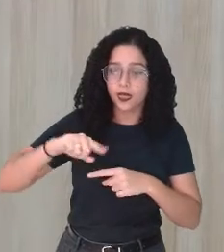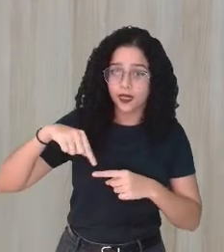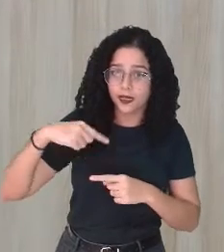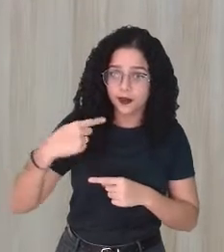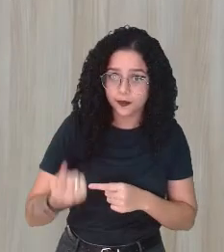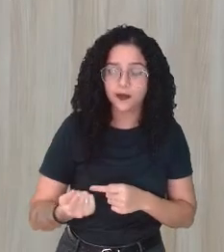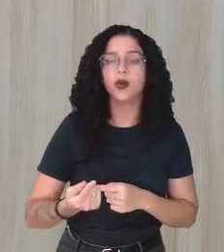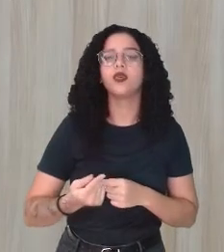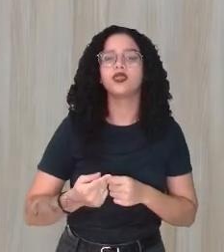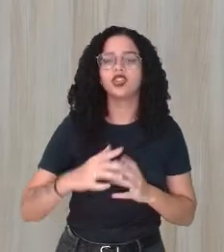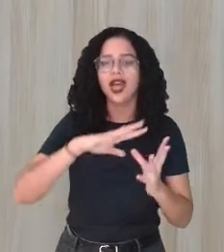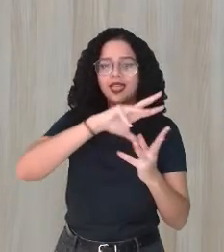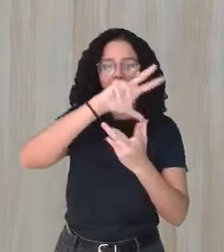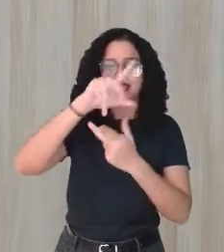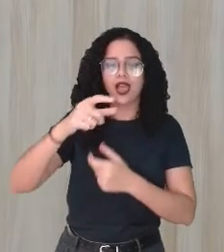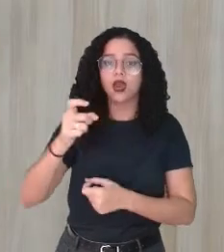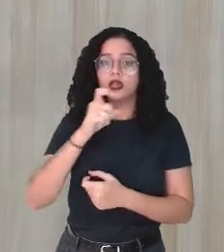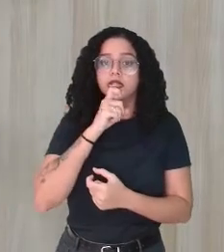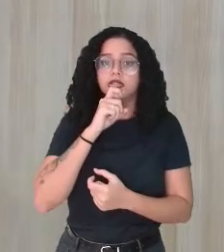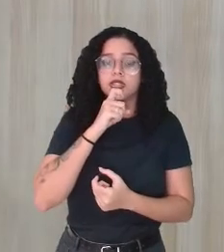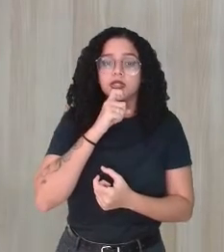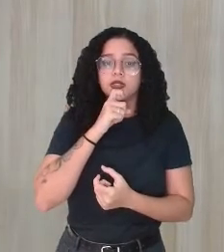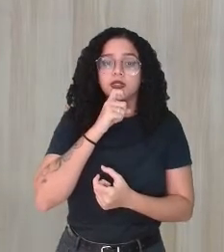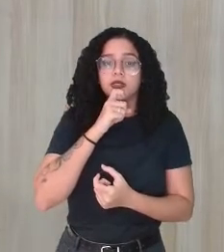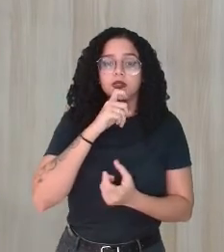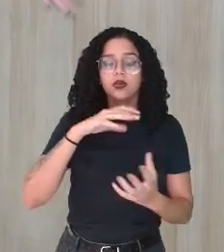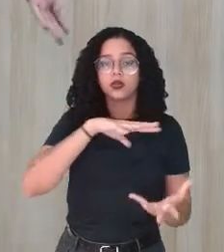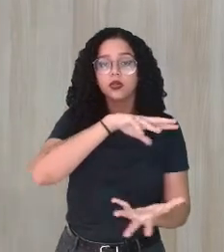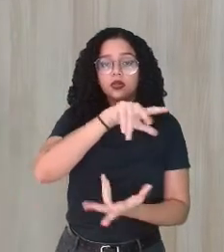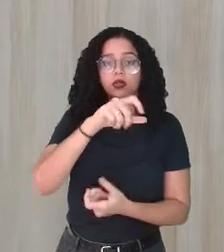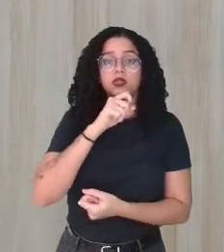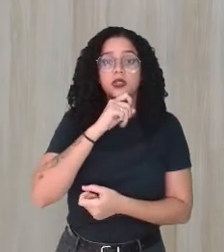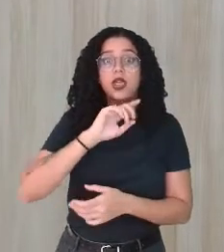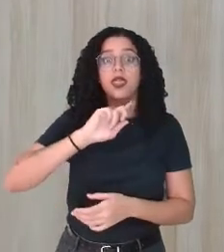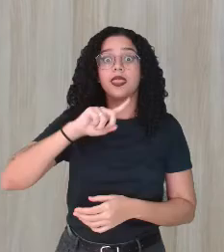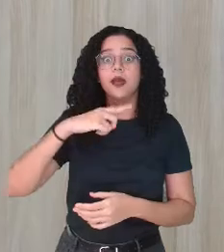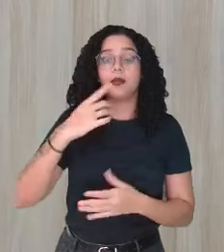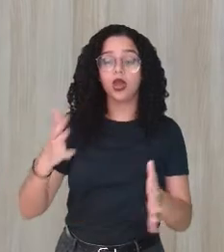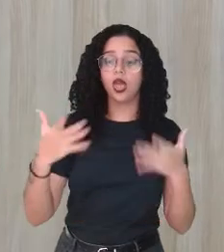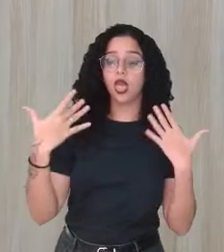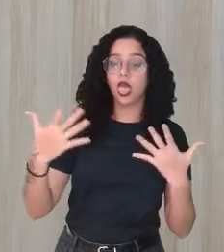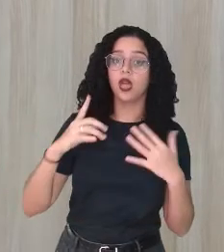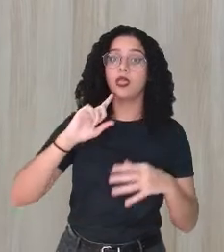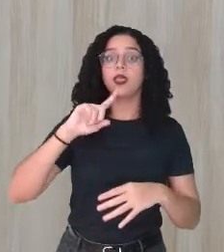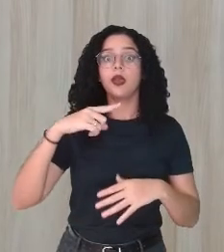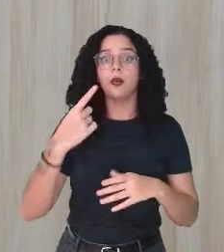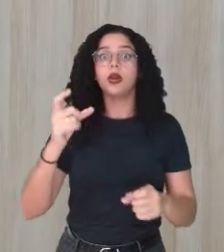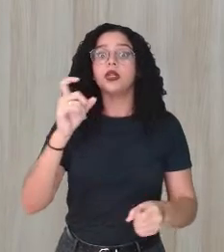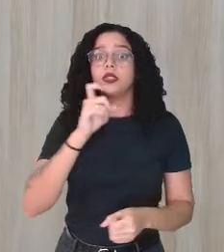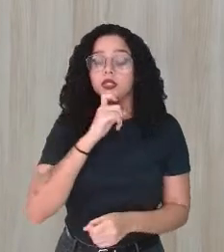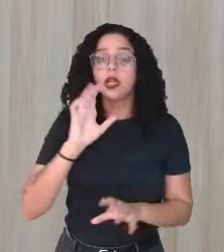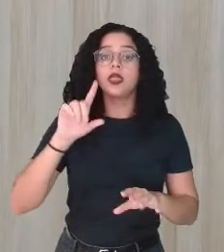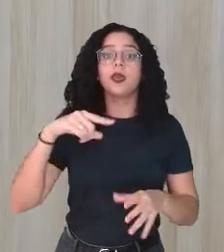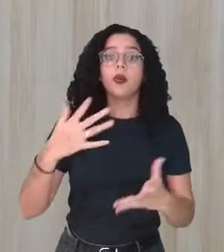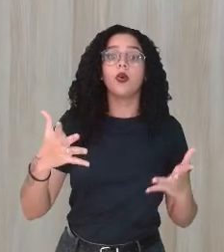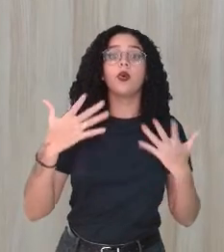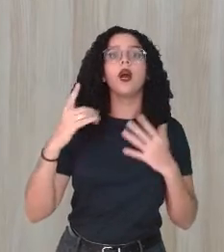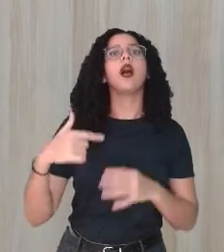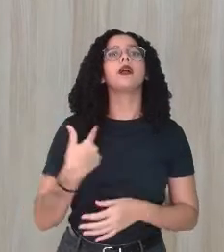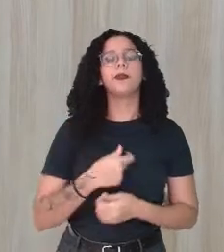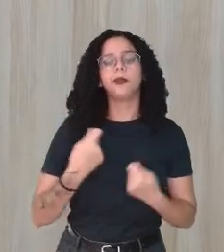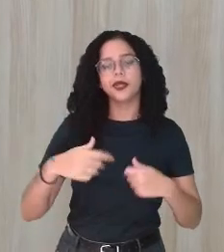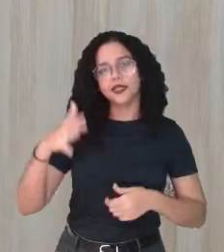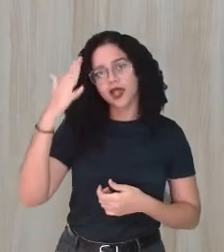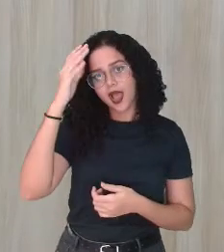Terra resfriou, depois esquentou de novo, depois resfriou de novo. Então, assim, gente, a gente precisa aprender,